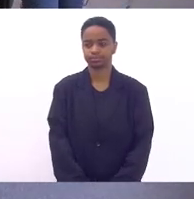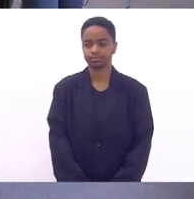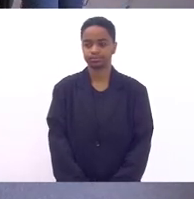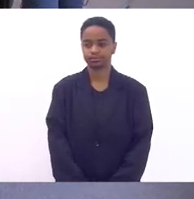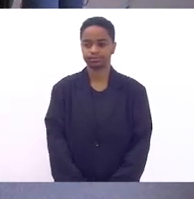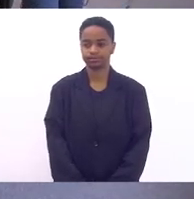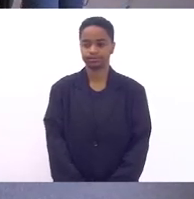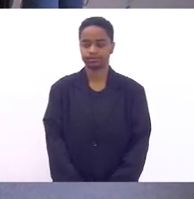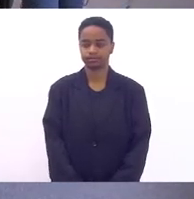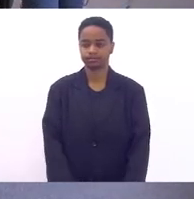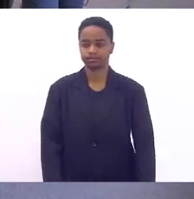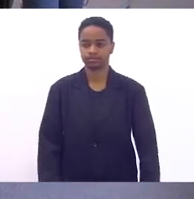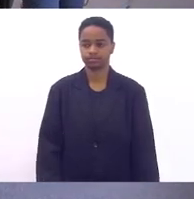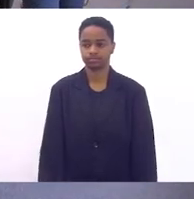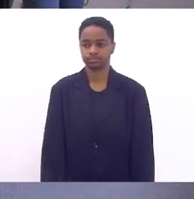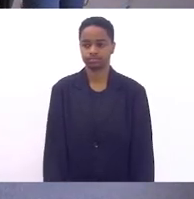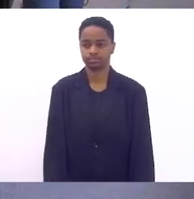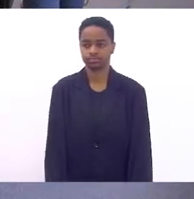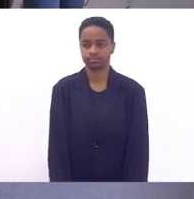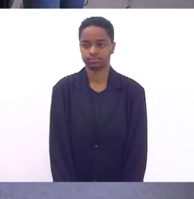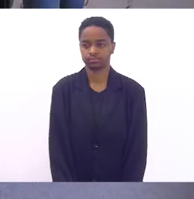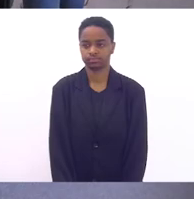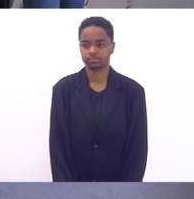né para cá